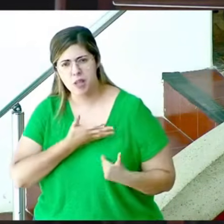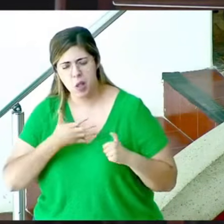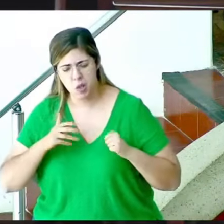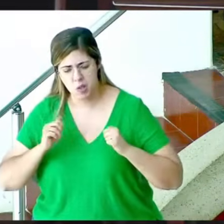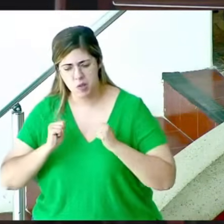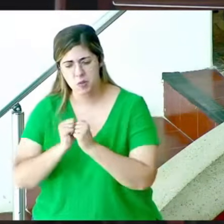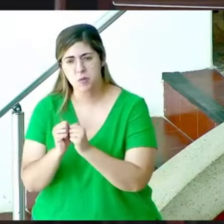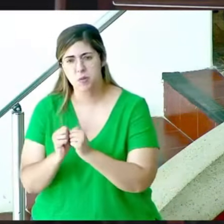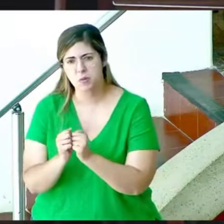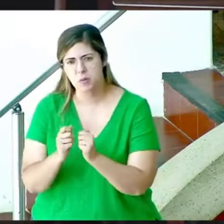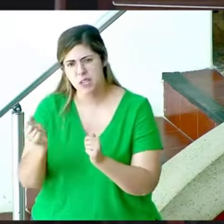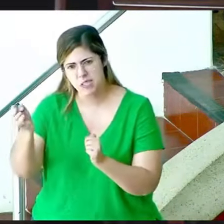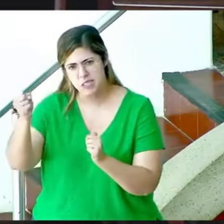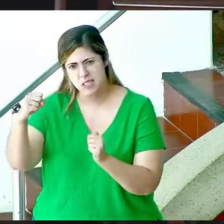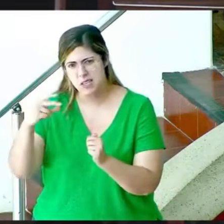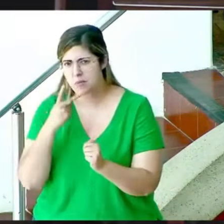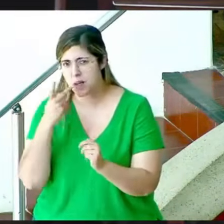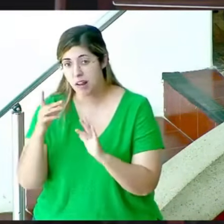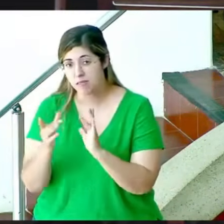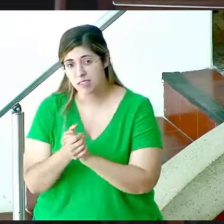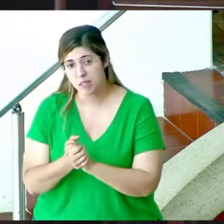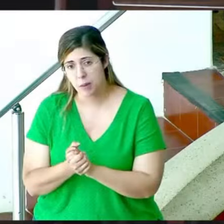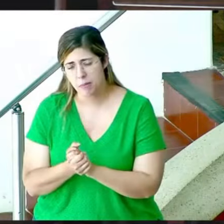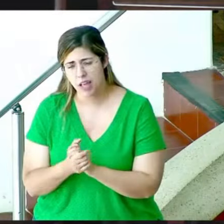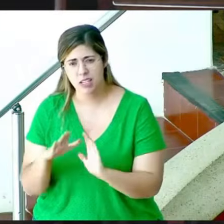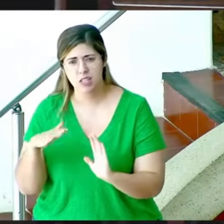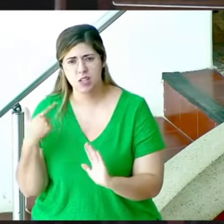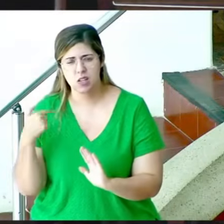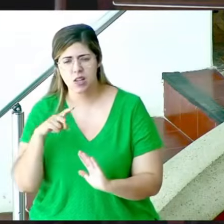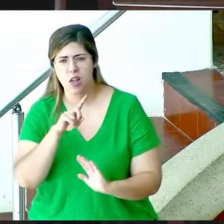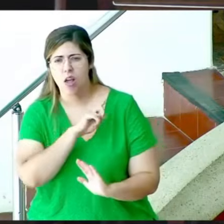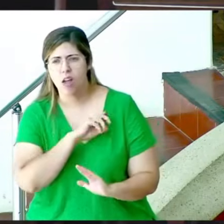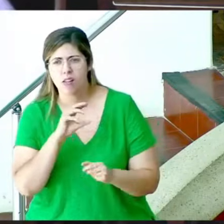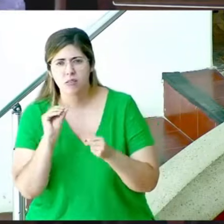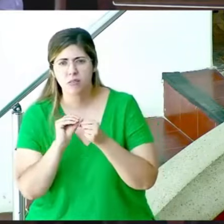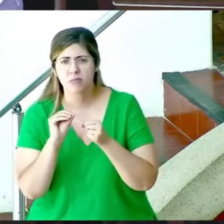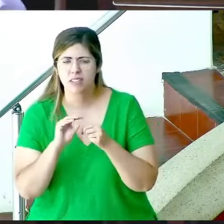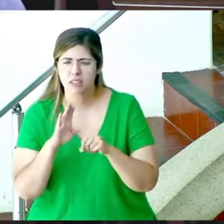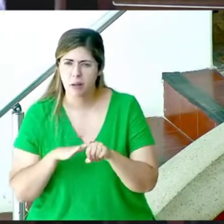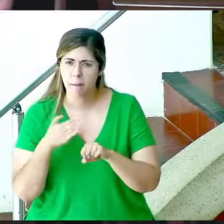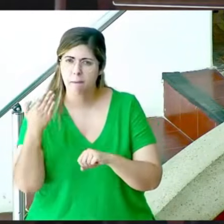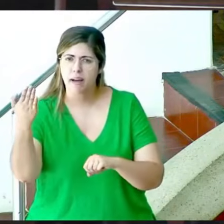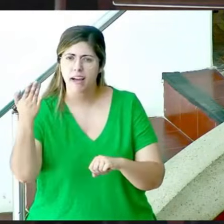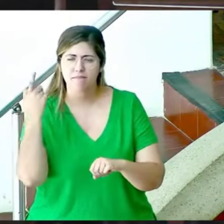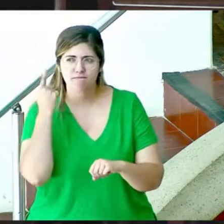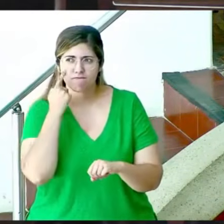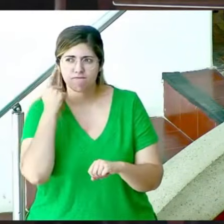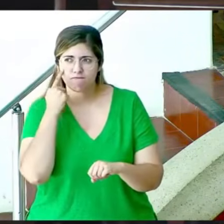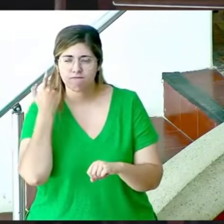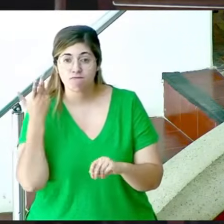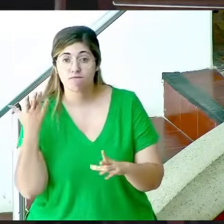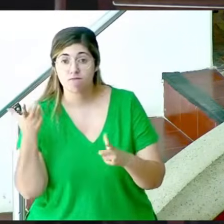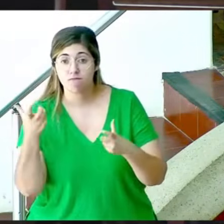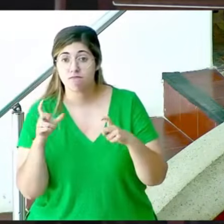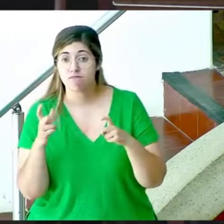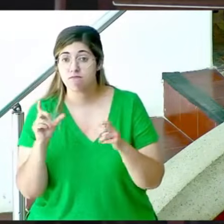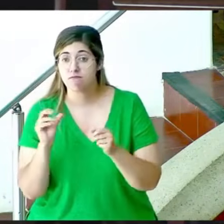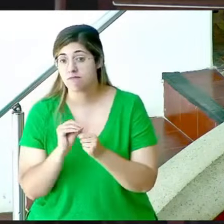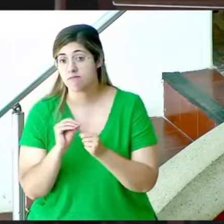alguém, naquele compromisso de estar na riqueza, na pobreza, na doença, na saúde, até onde a gente vai